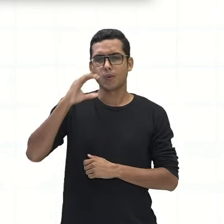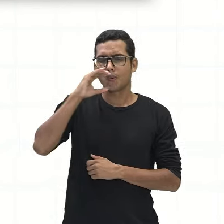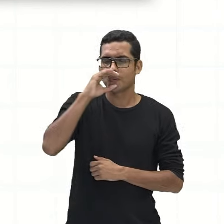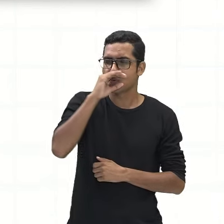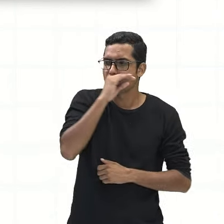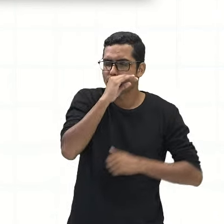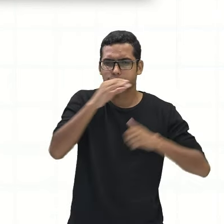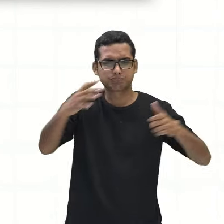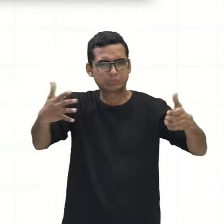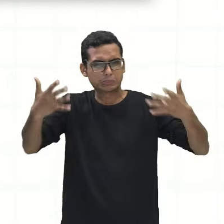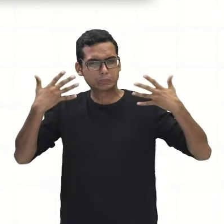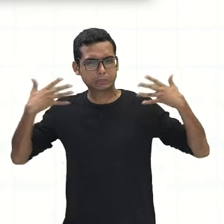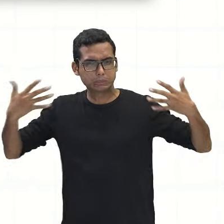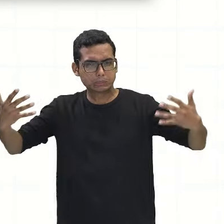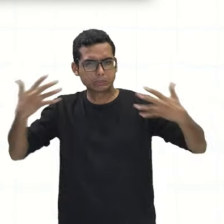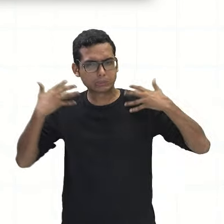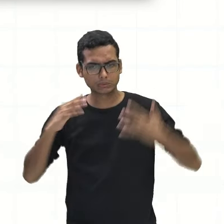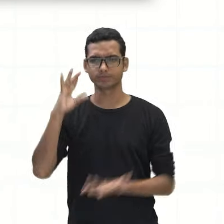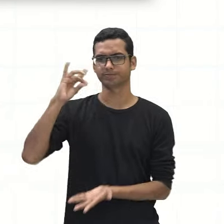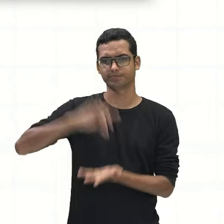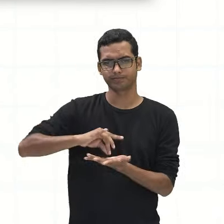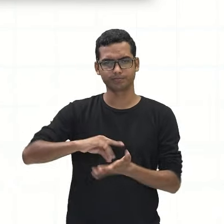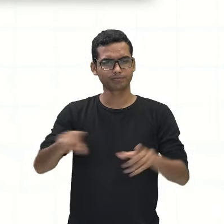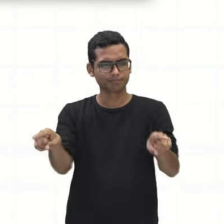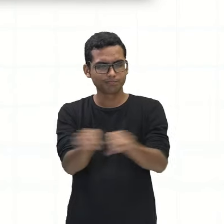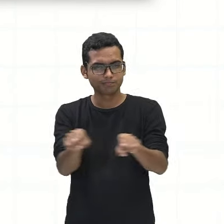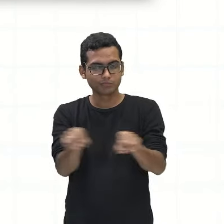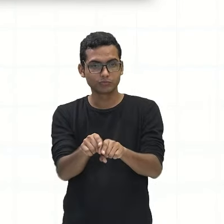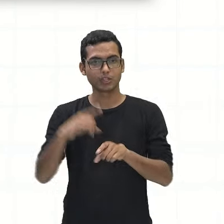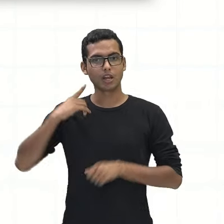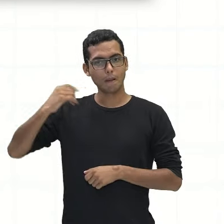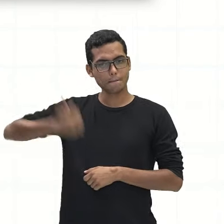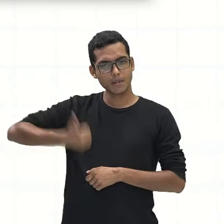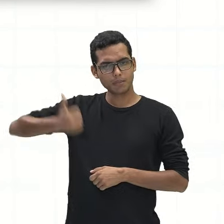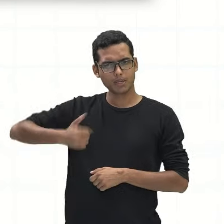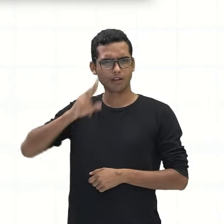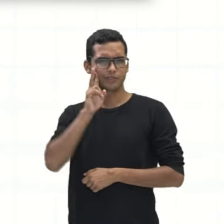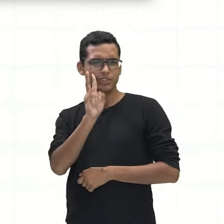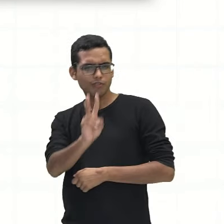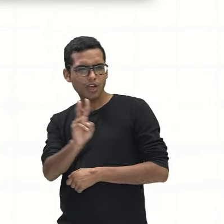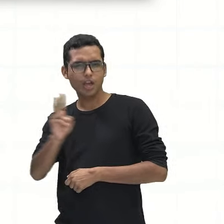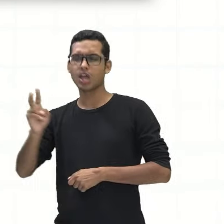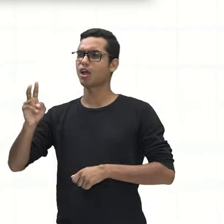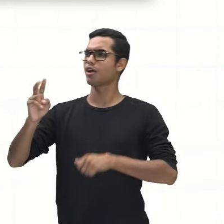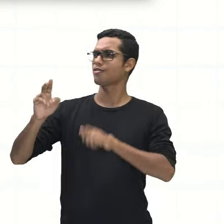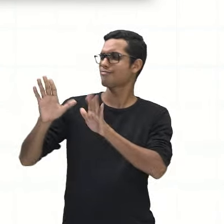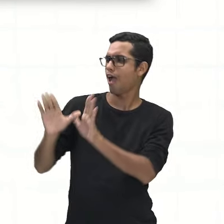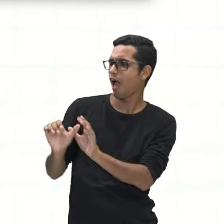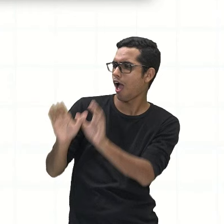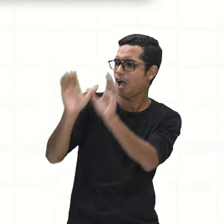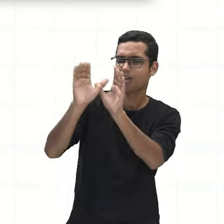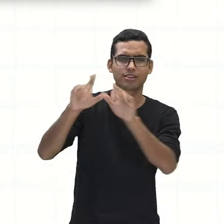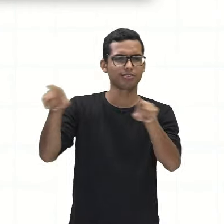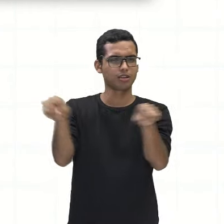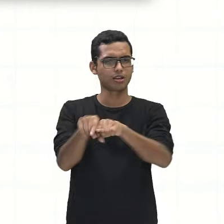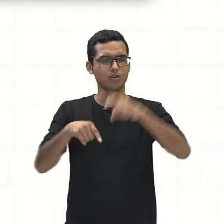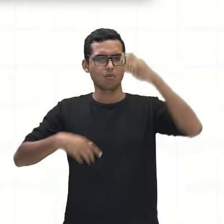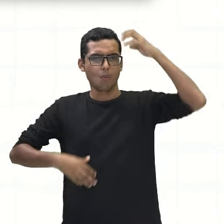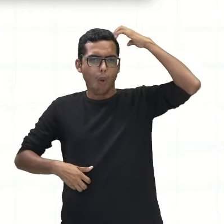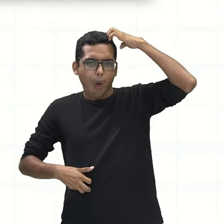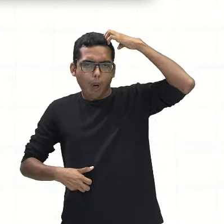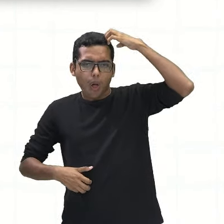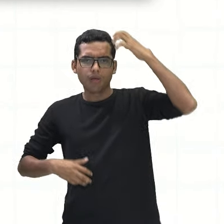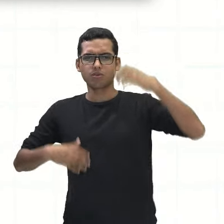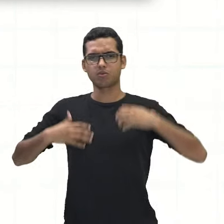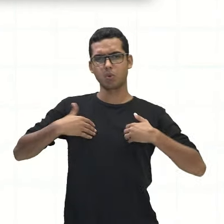calor. Na primeira você já vê aqui, né, os pássaros, os bichos soltos, as árvores em pé.